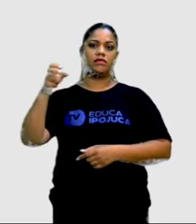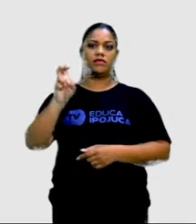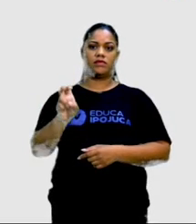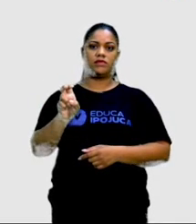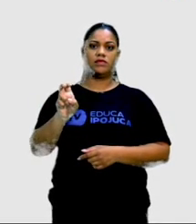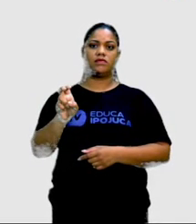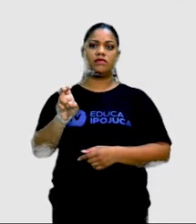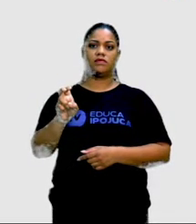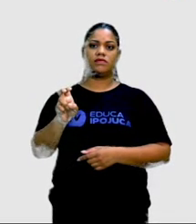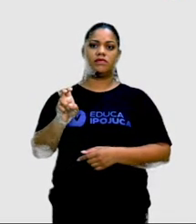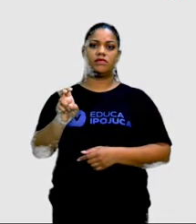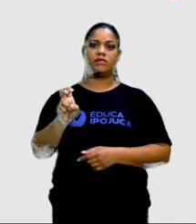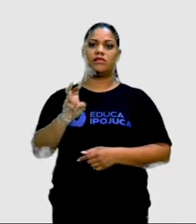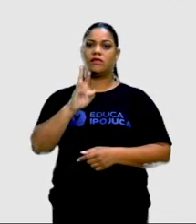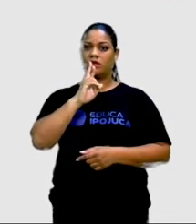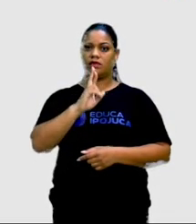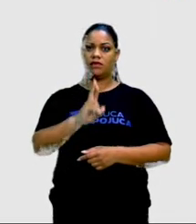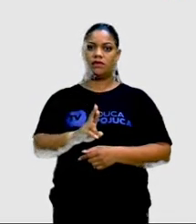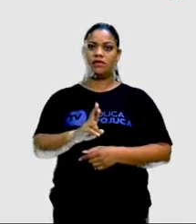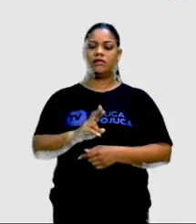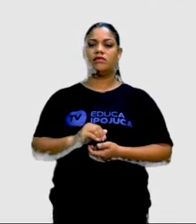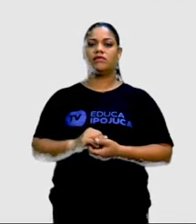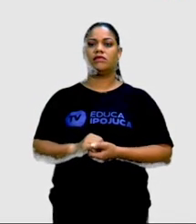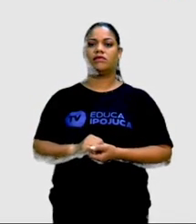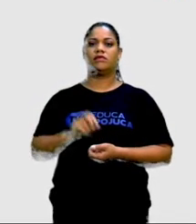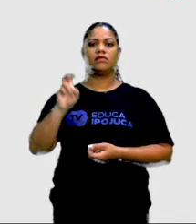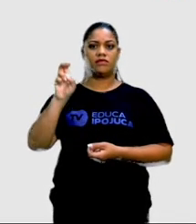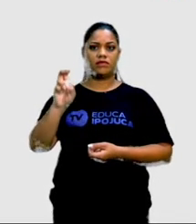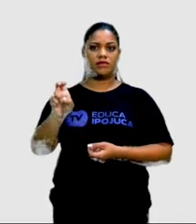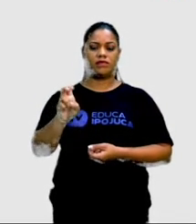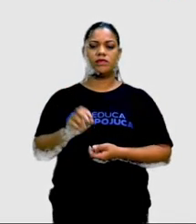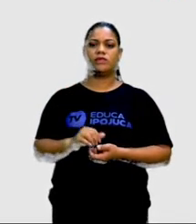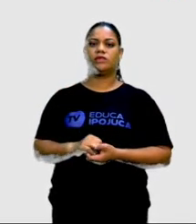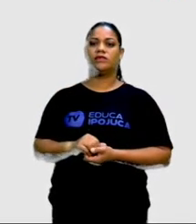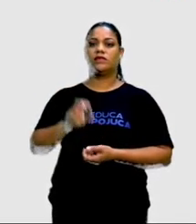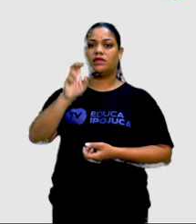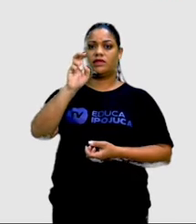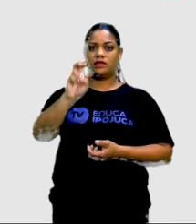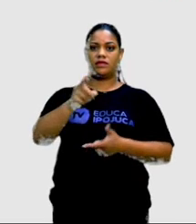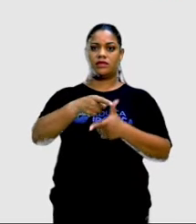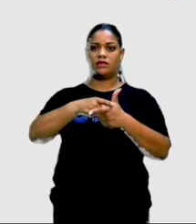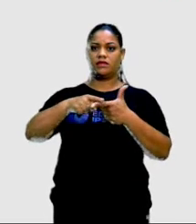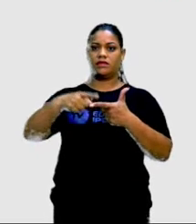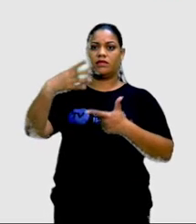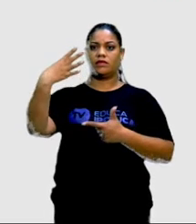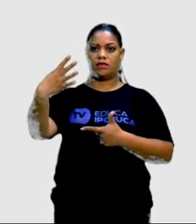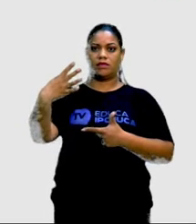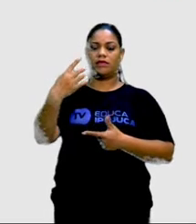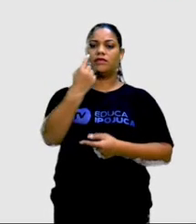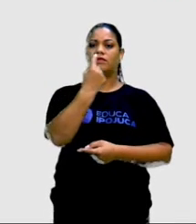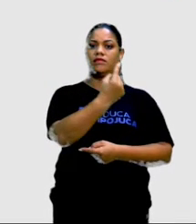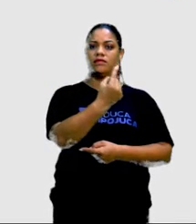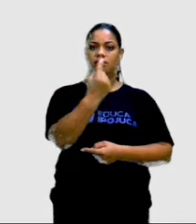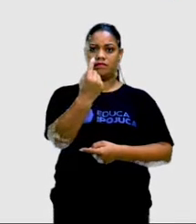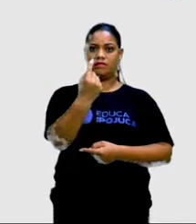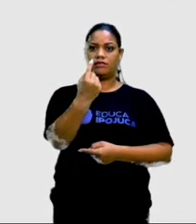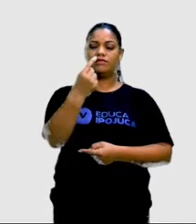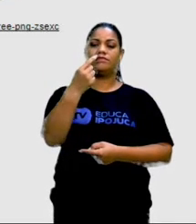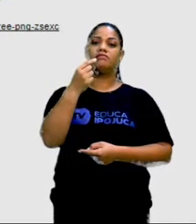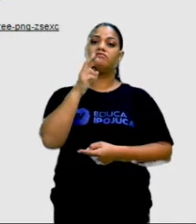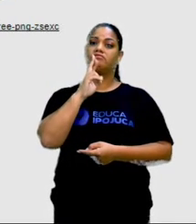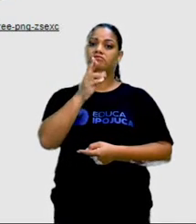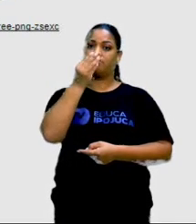meu coraçãozinho será o número 5. 5 dividido para 4, cada um vai ganhar 1 e